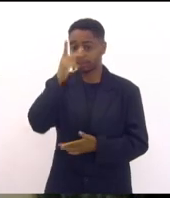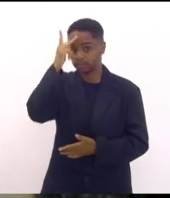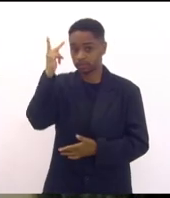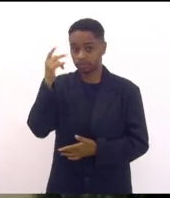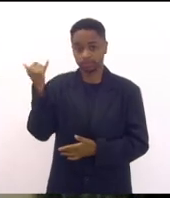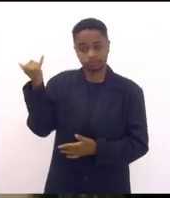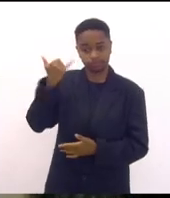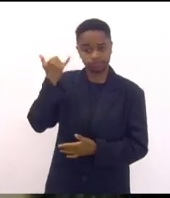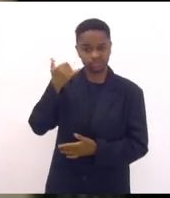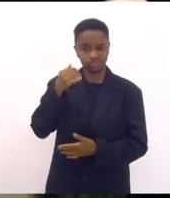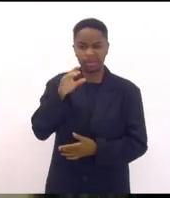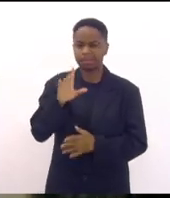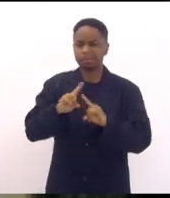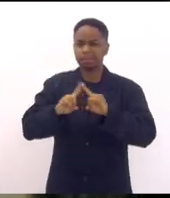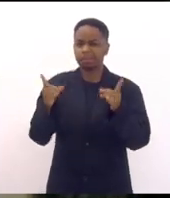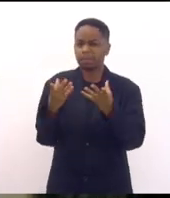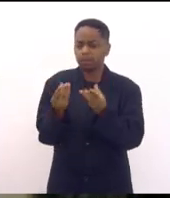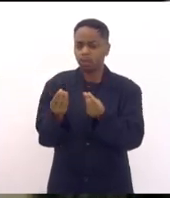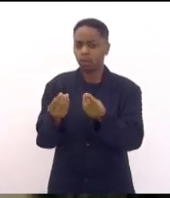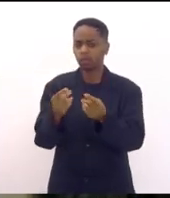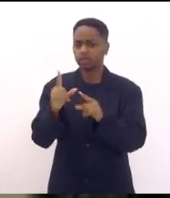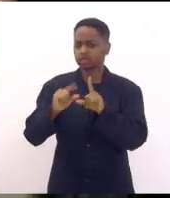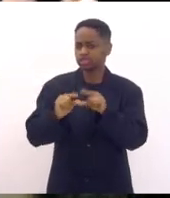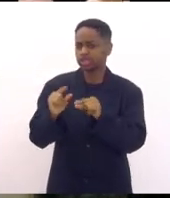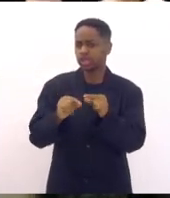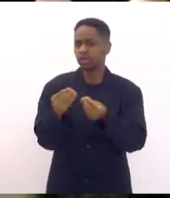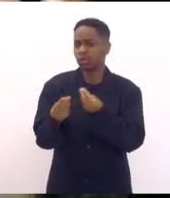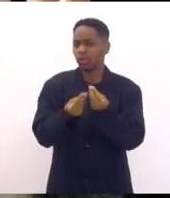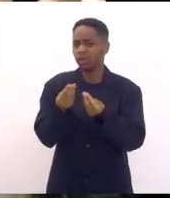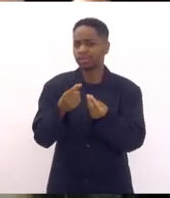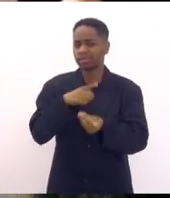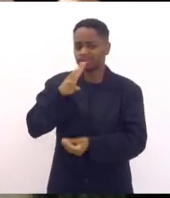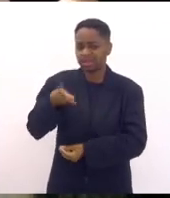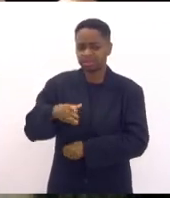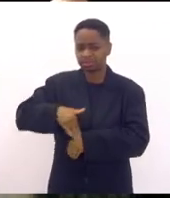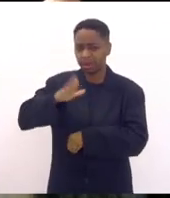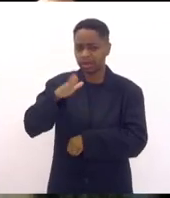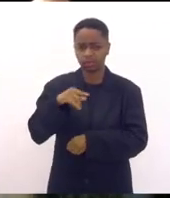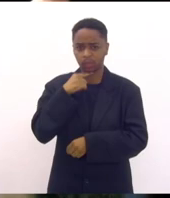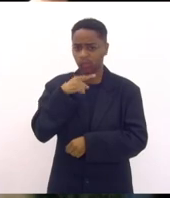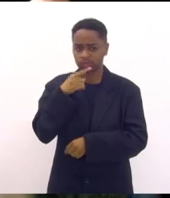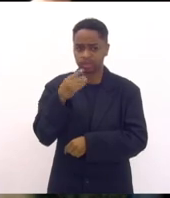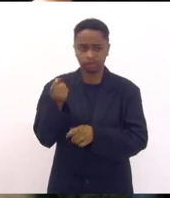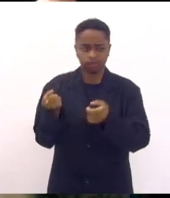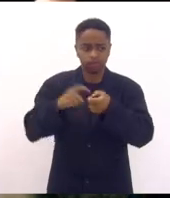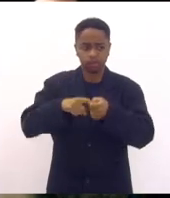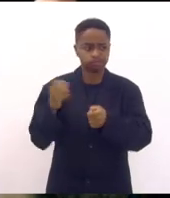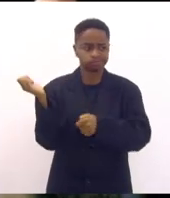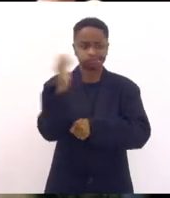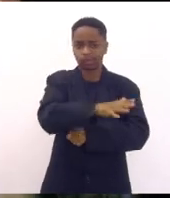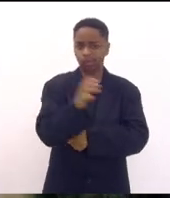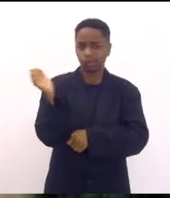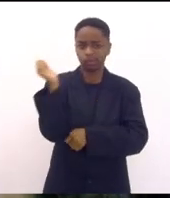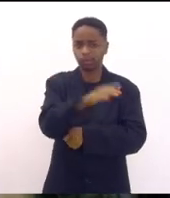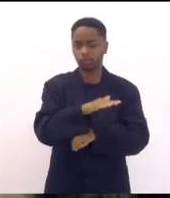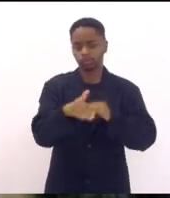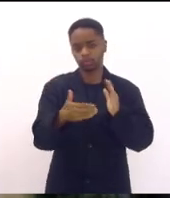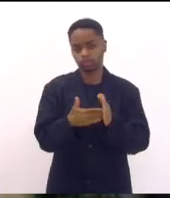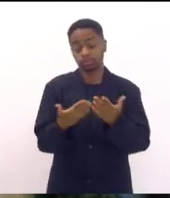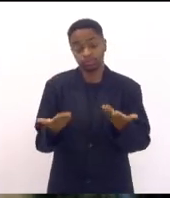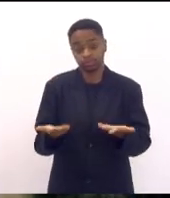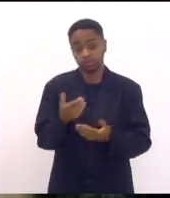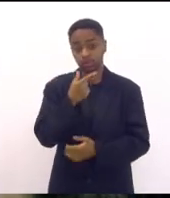diz assim mas são muitas estrelas são mais de 3.000 você não consegue colocar todo mundo no mar e aí ele pega